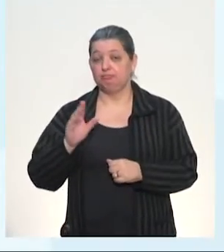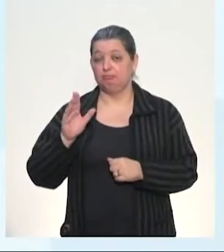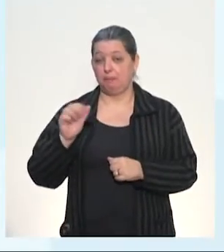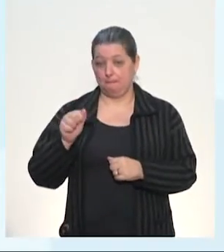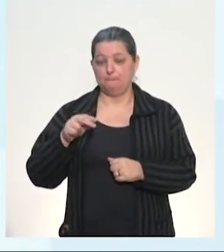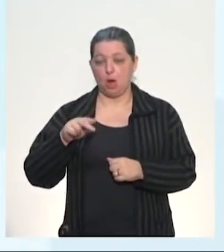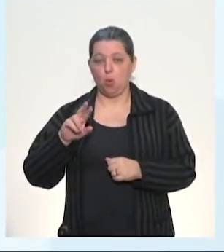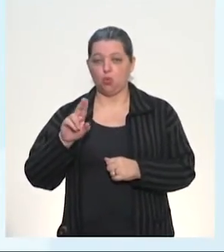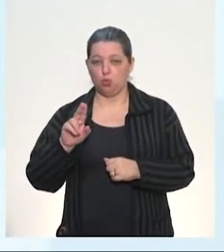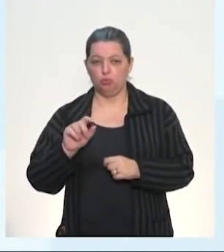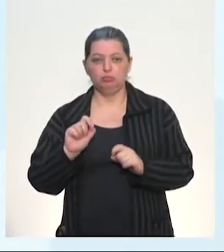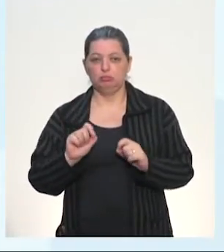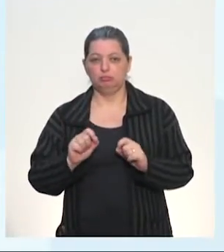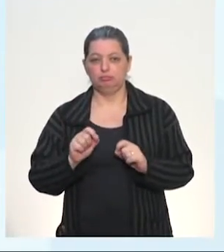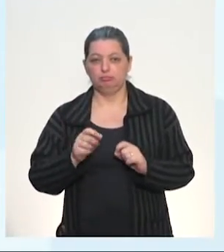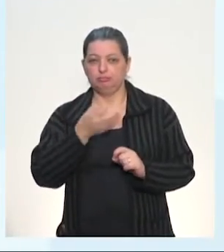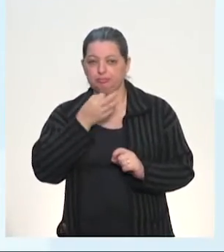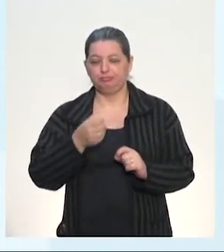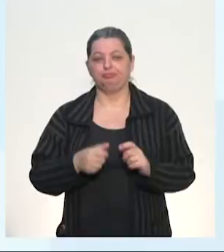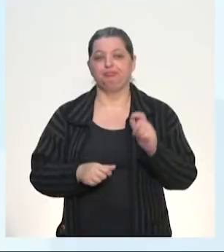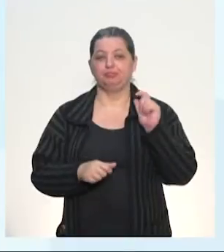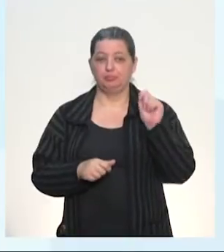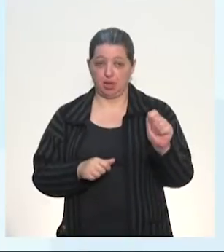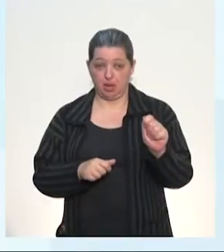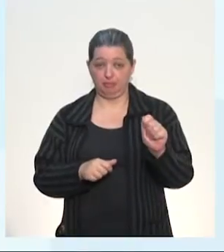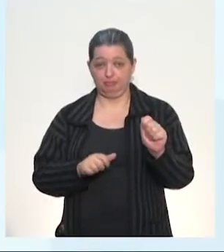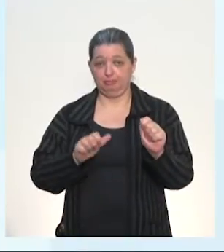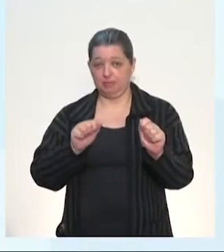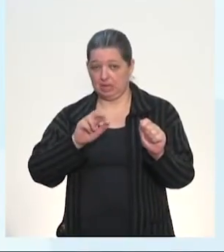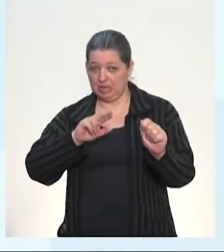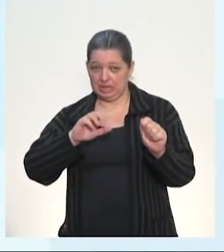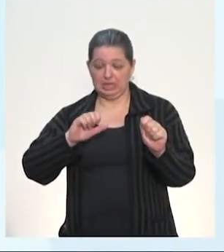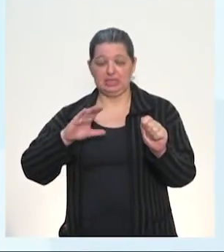algumas opções, vamos lá? Ele me dá Araçatuba,